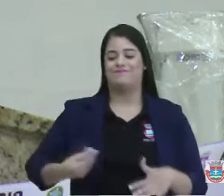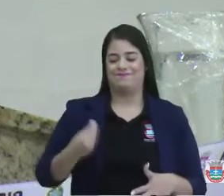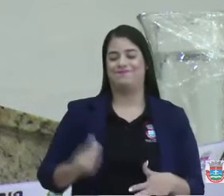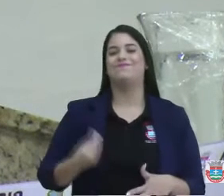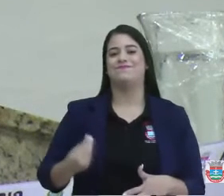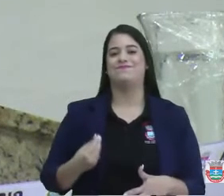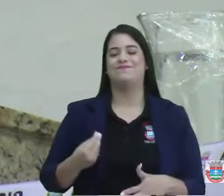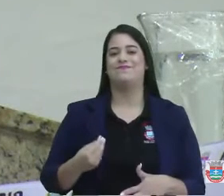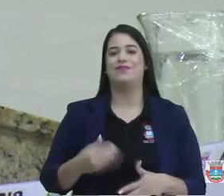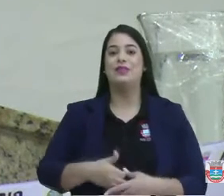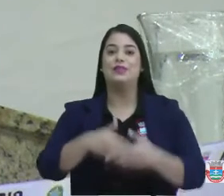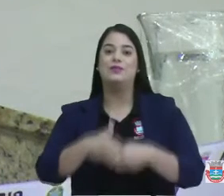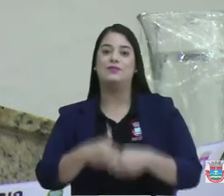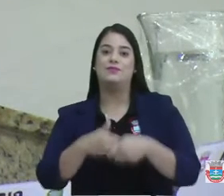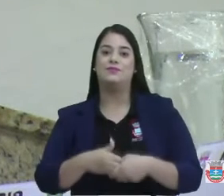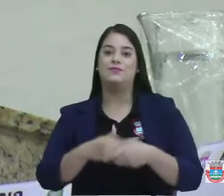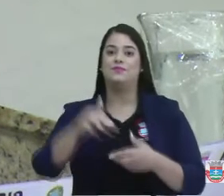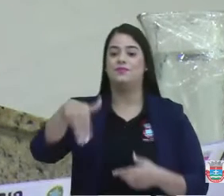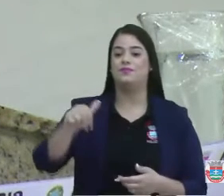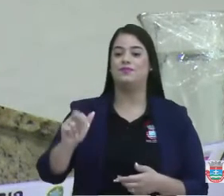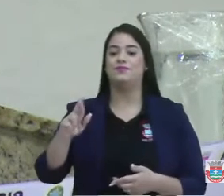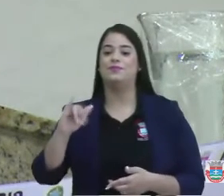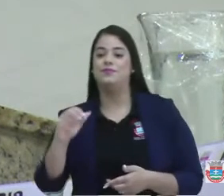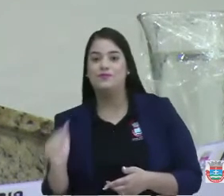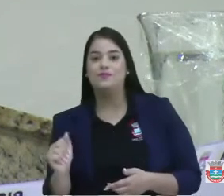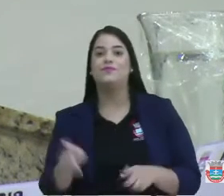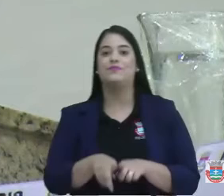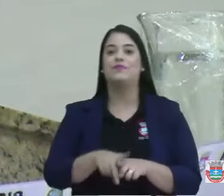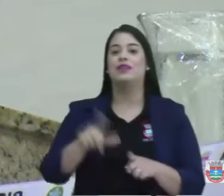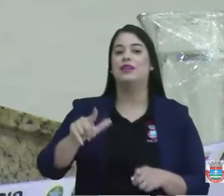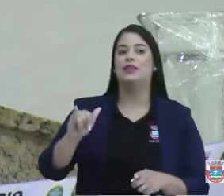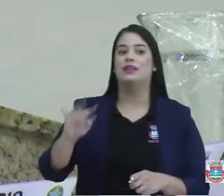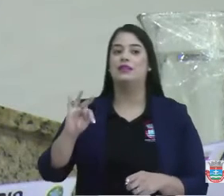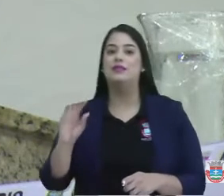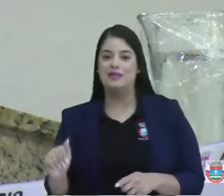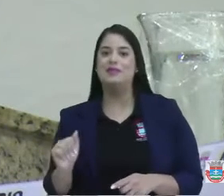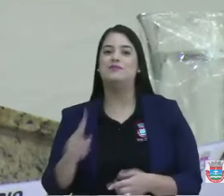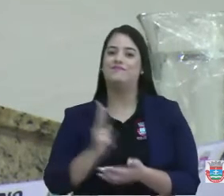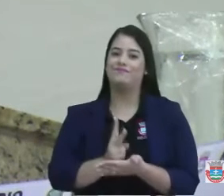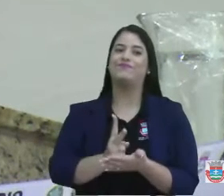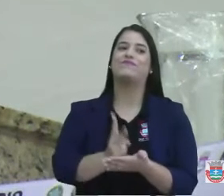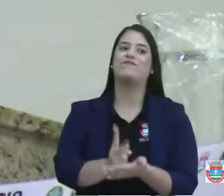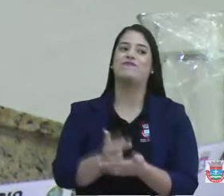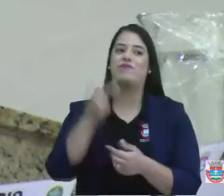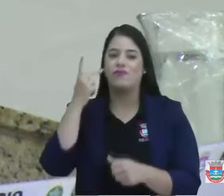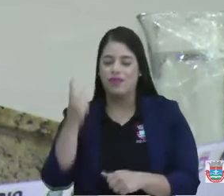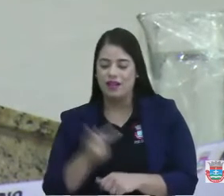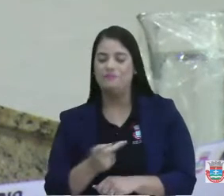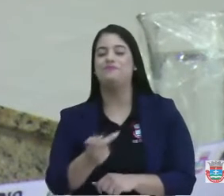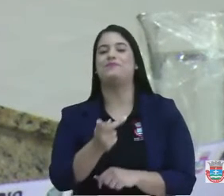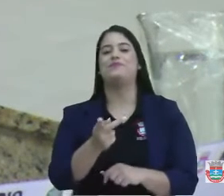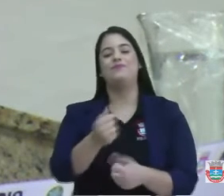aqui eu saúde em nome de Maria agente de saúde a Dona Lita também que está aqui sempre nos visitando